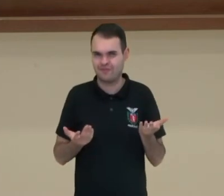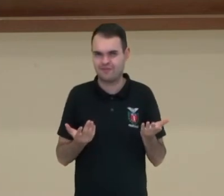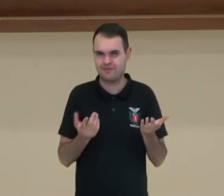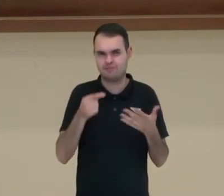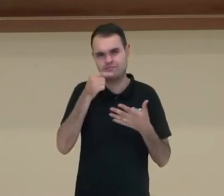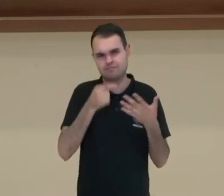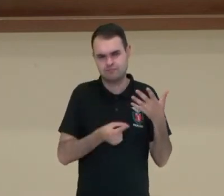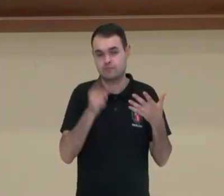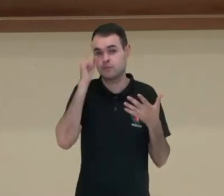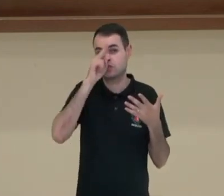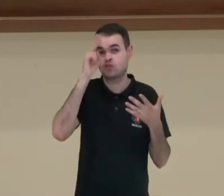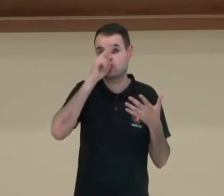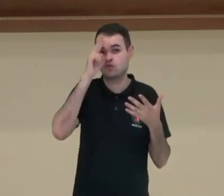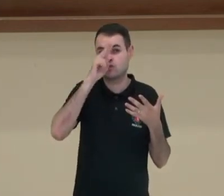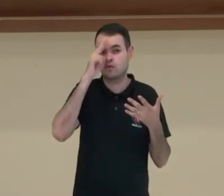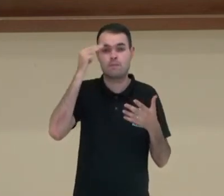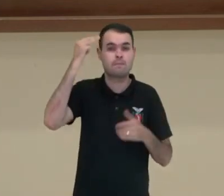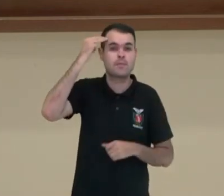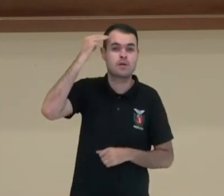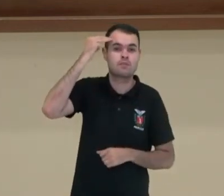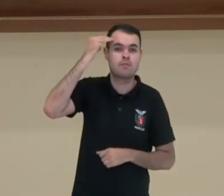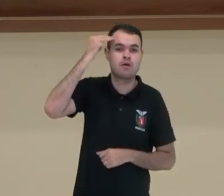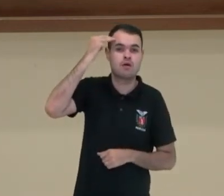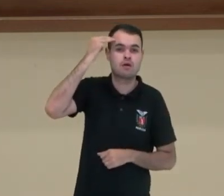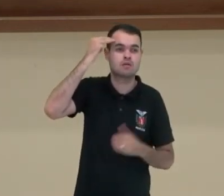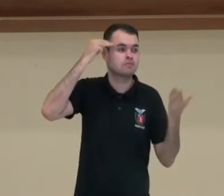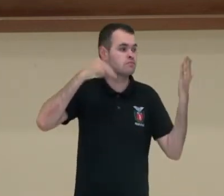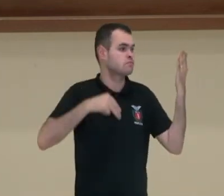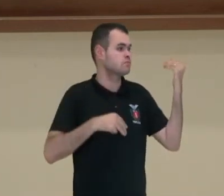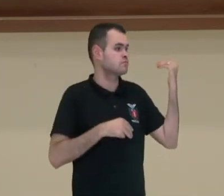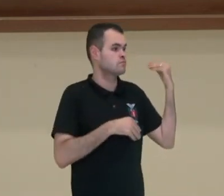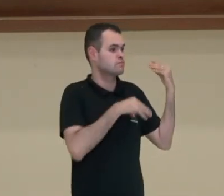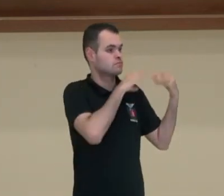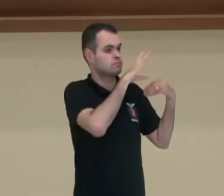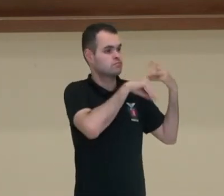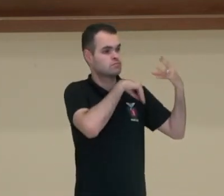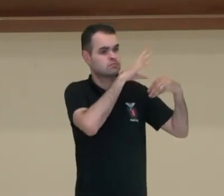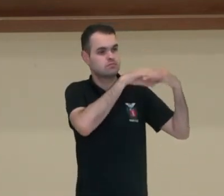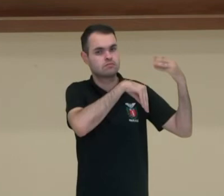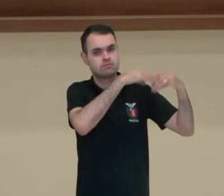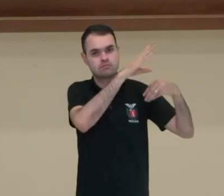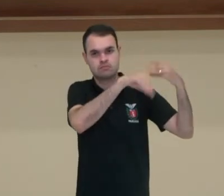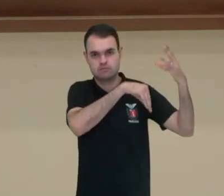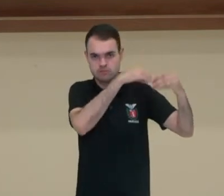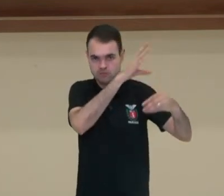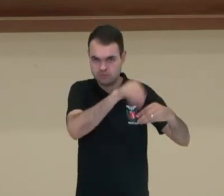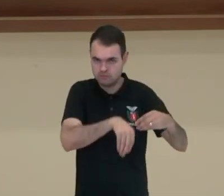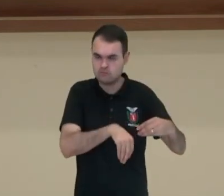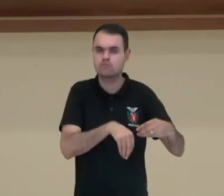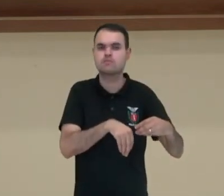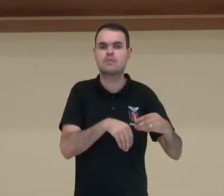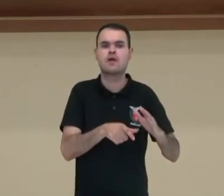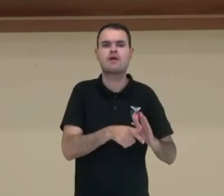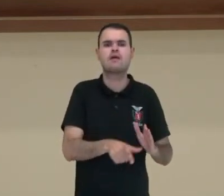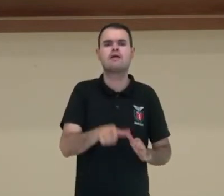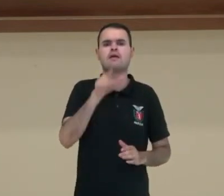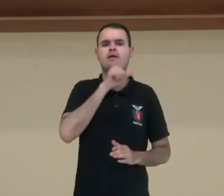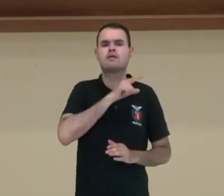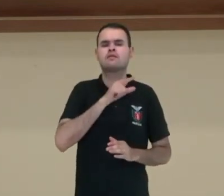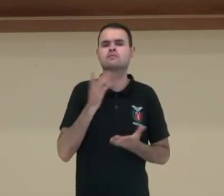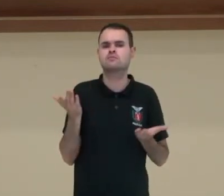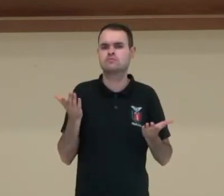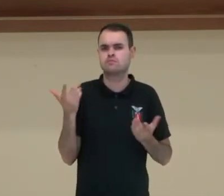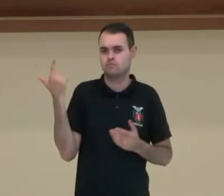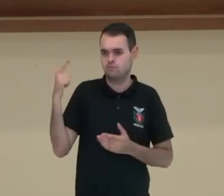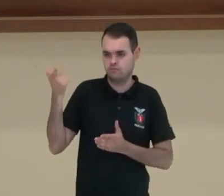São histórias, memória, passadas de forma oral, né, na tradição, e antes, quando não se tinha